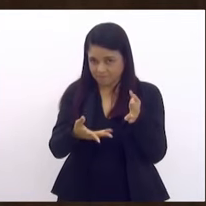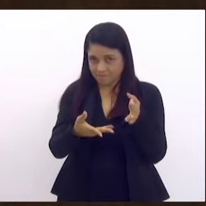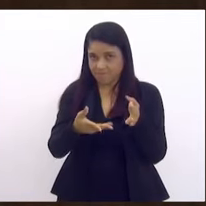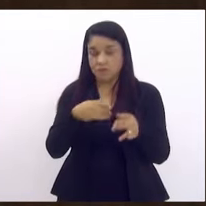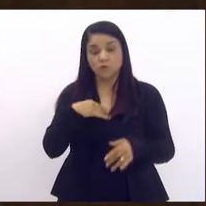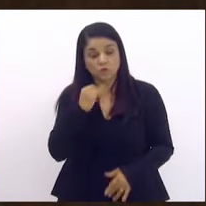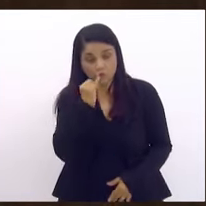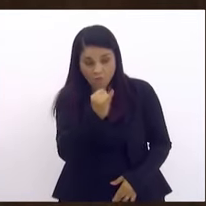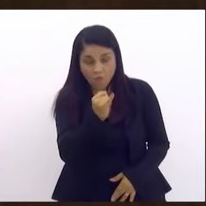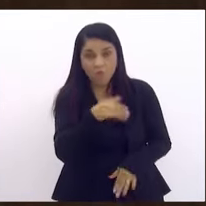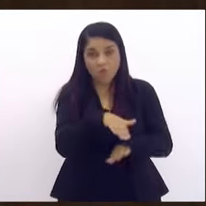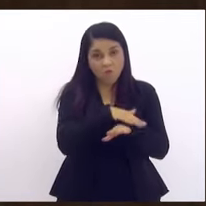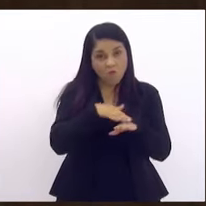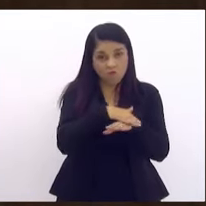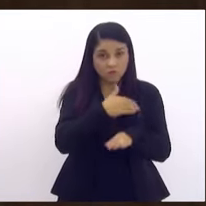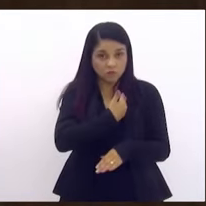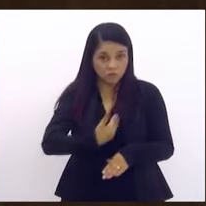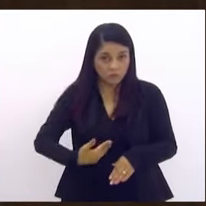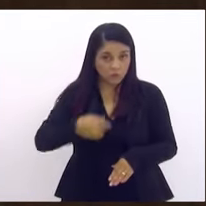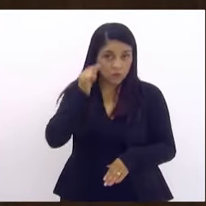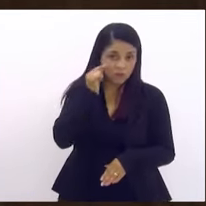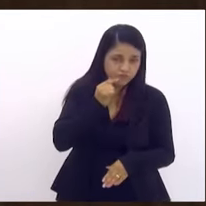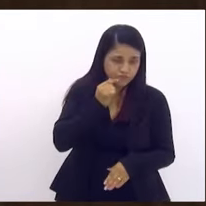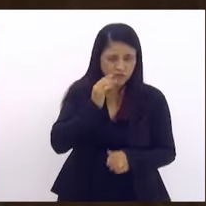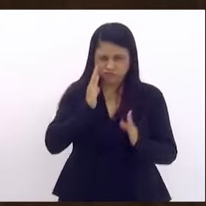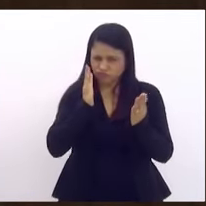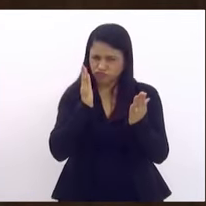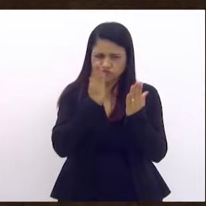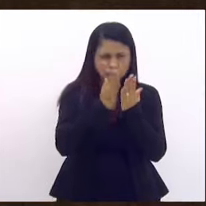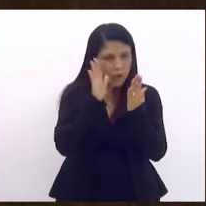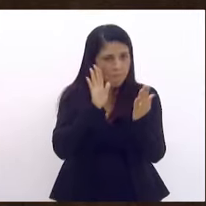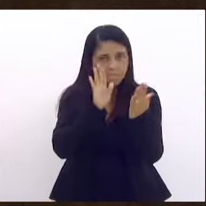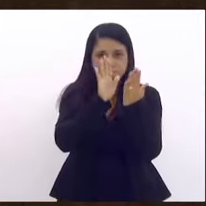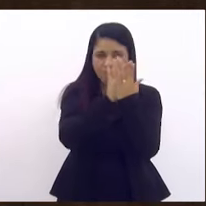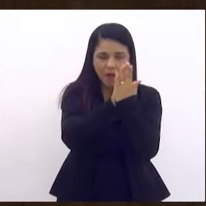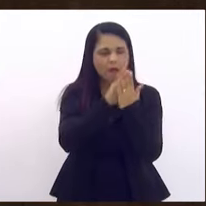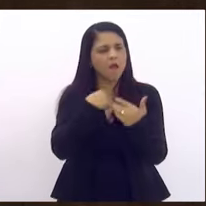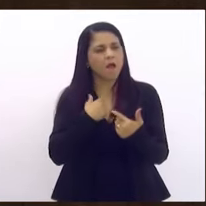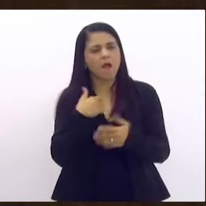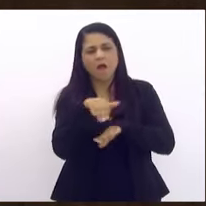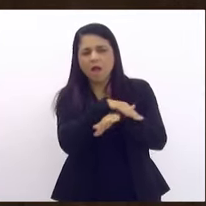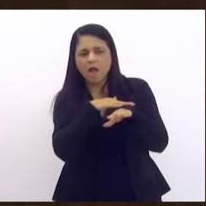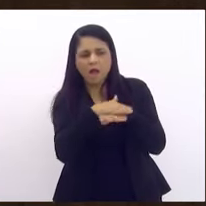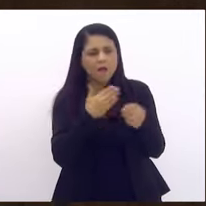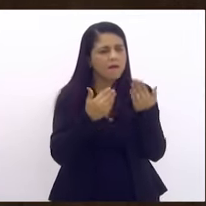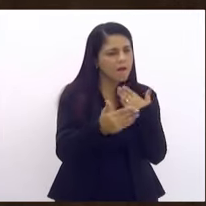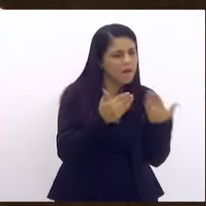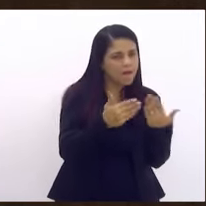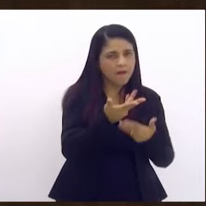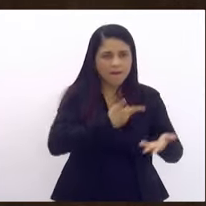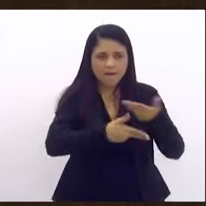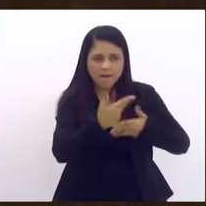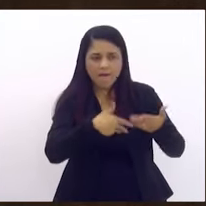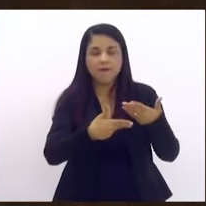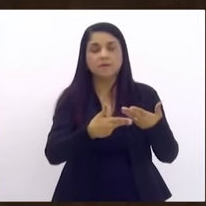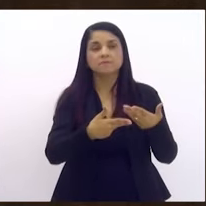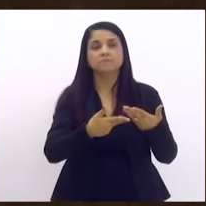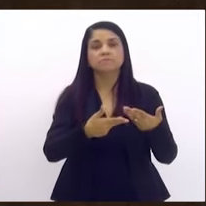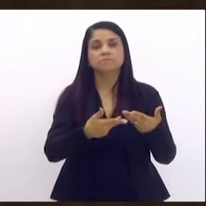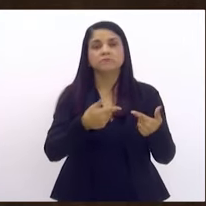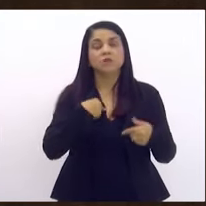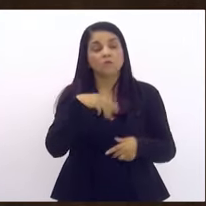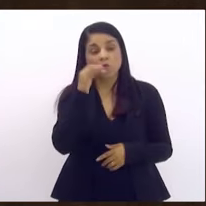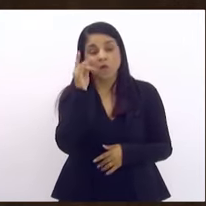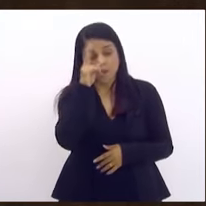Cláudio Castros com quem eu tenho uma linha direta ele me ouve eu também hoje assuma como deve ser eu vou